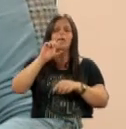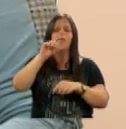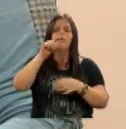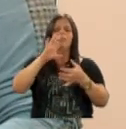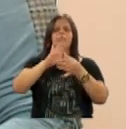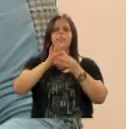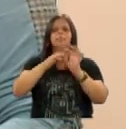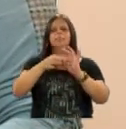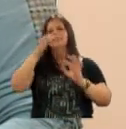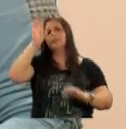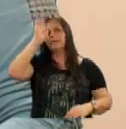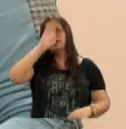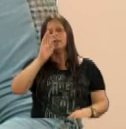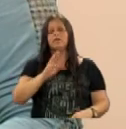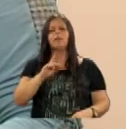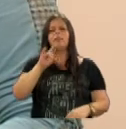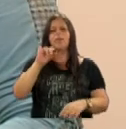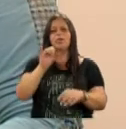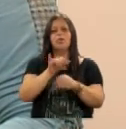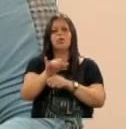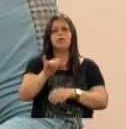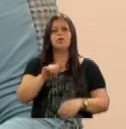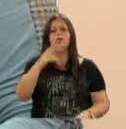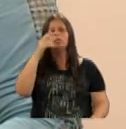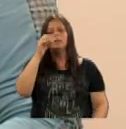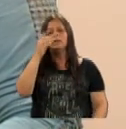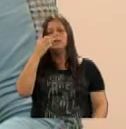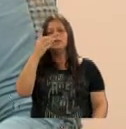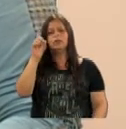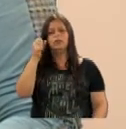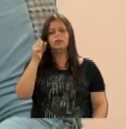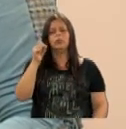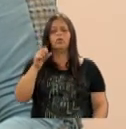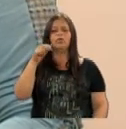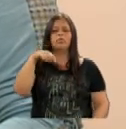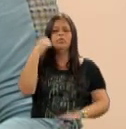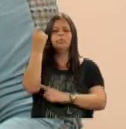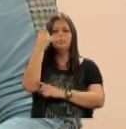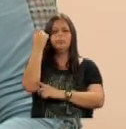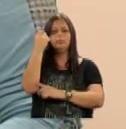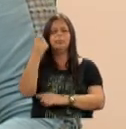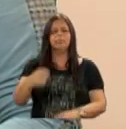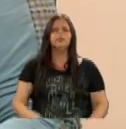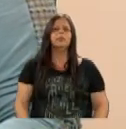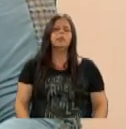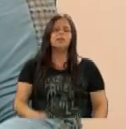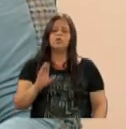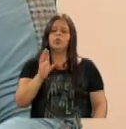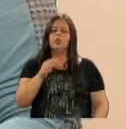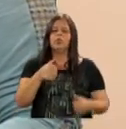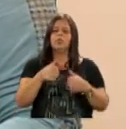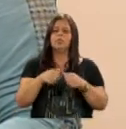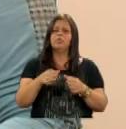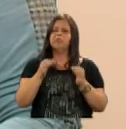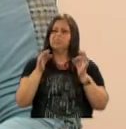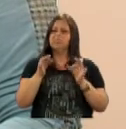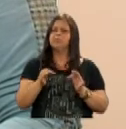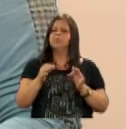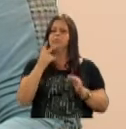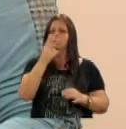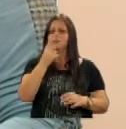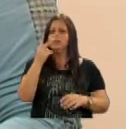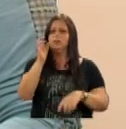que por sinal vai acontecer em 2018 aqui no rio grande do sul já estamos confirmados 22